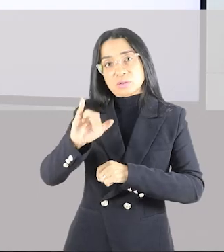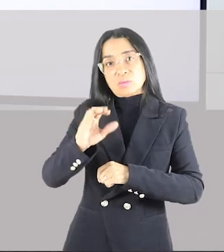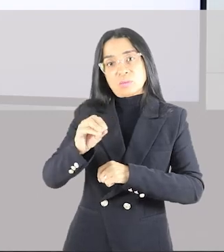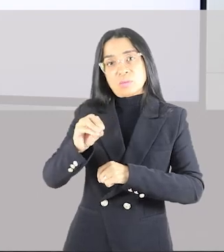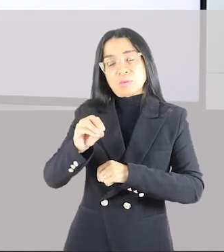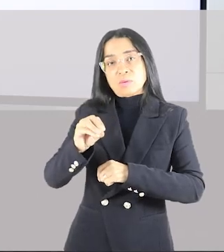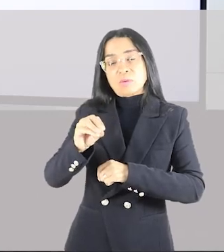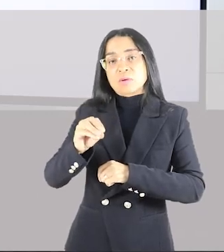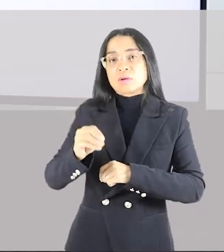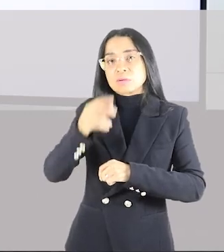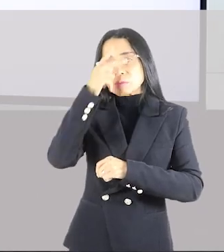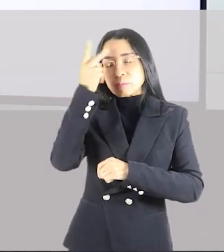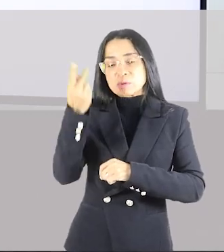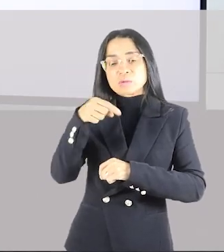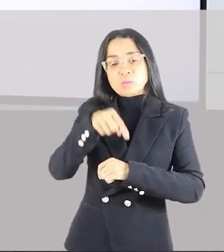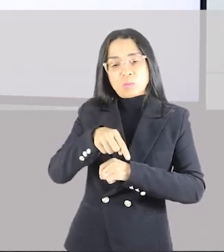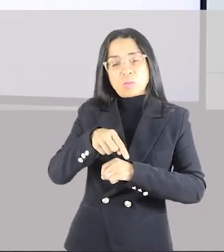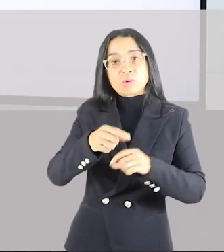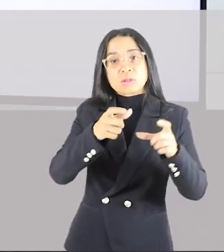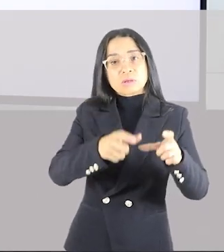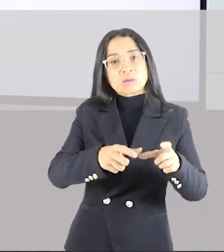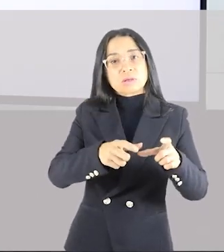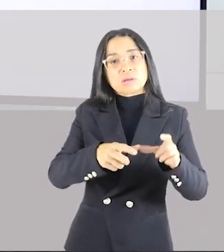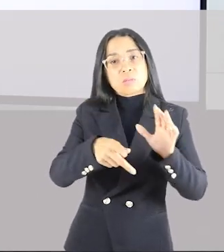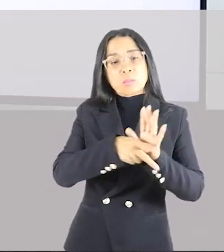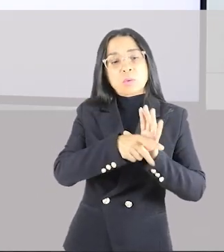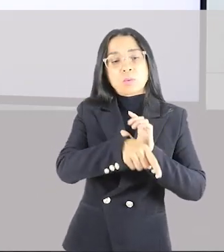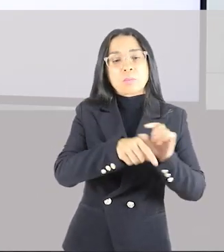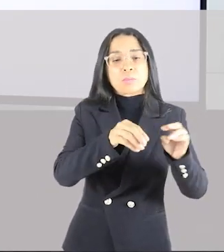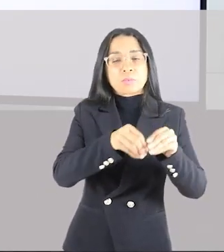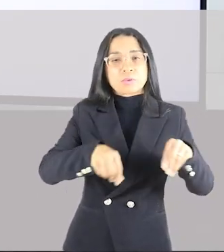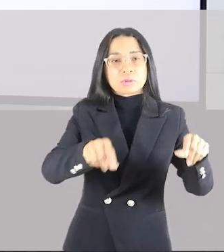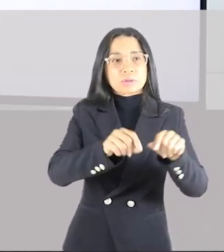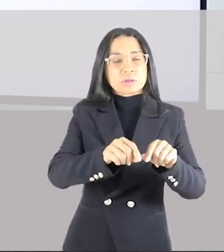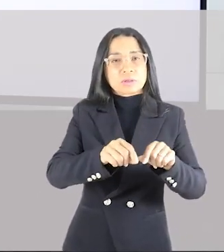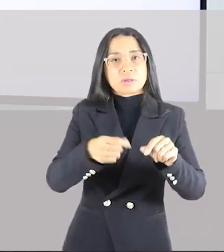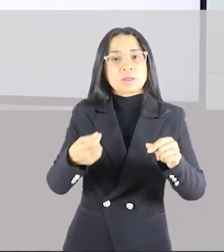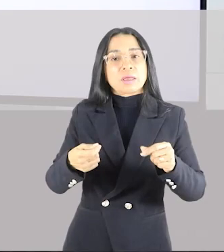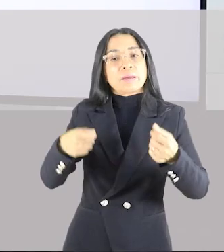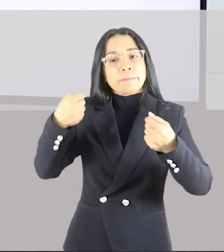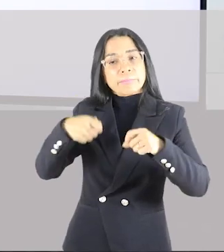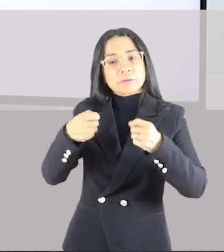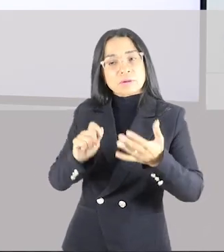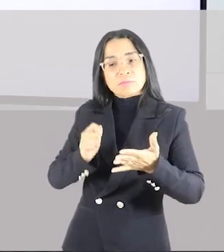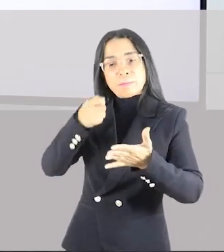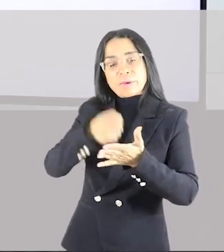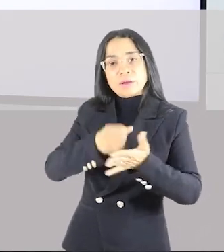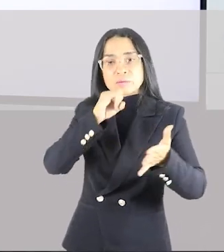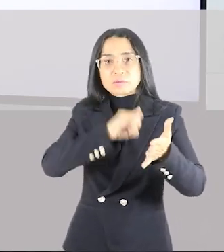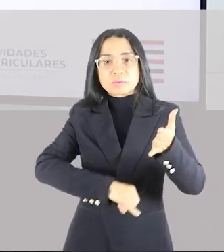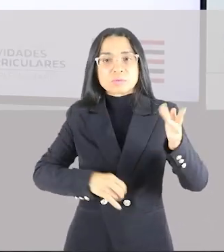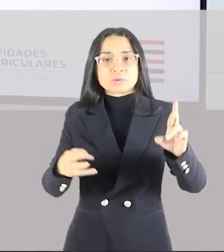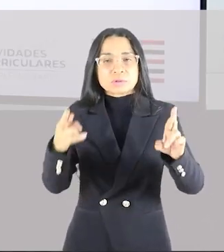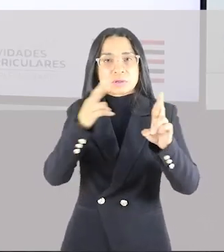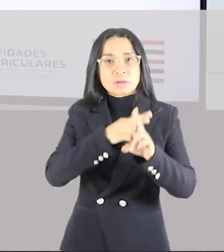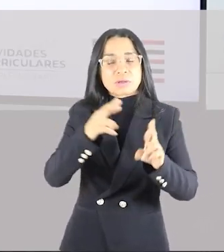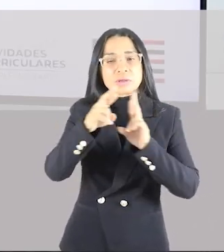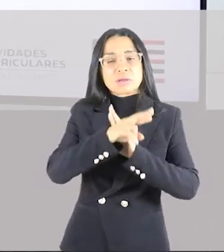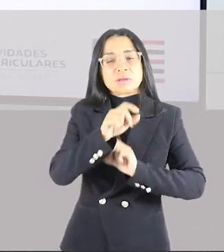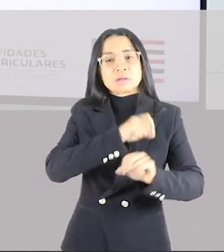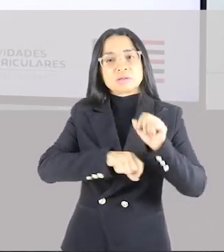produziam e tinham que pagar os impostos referentes a essa exploração dessa terra, ok? Estamos